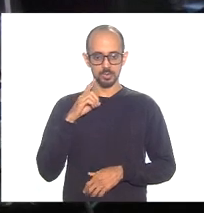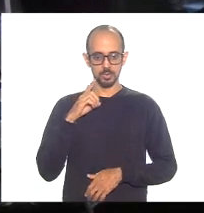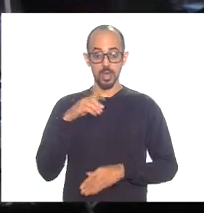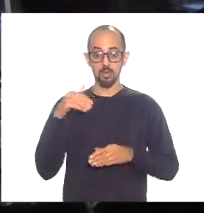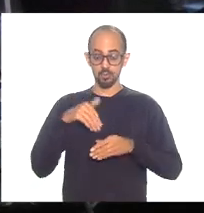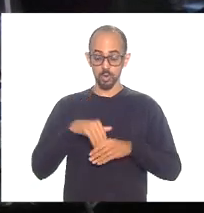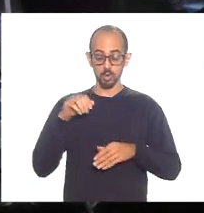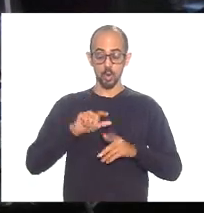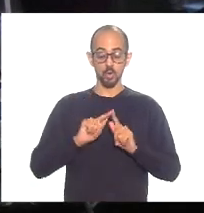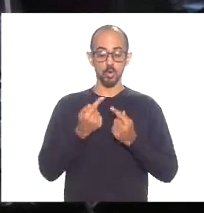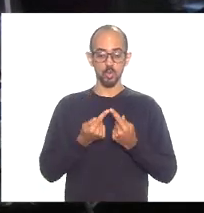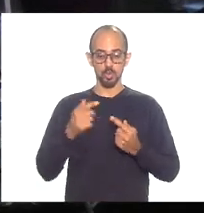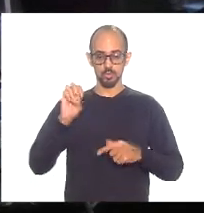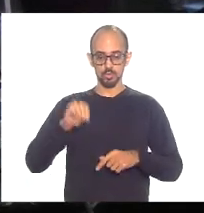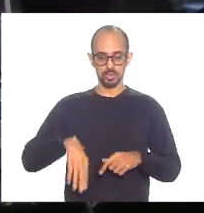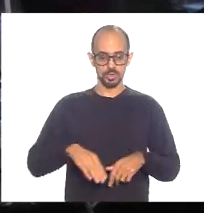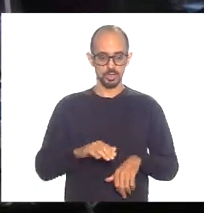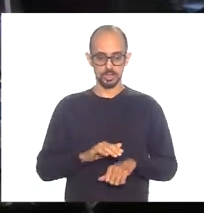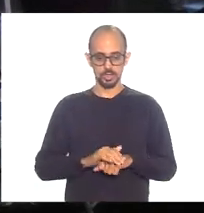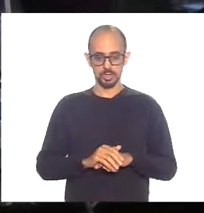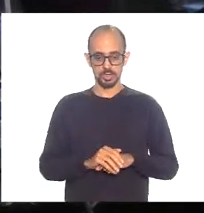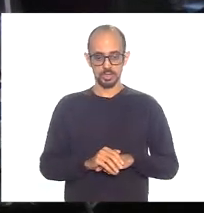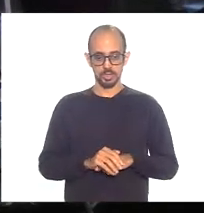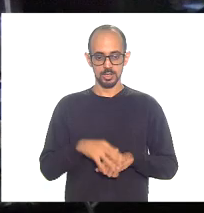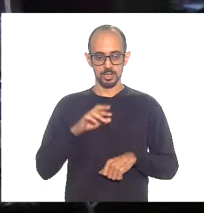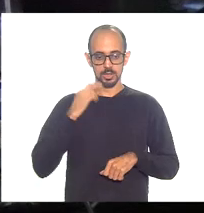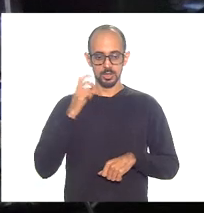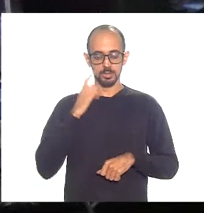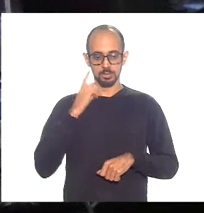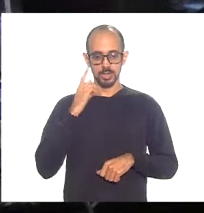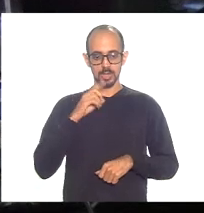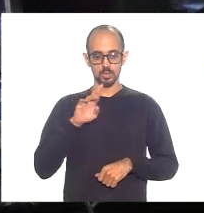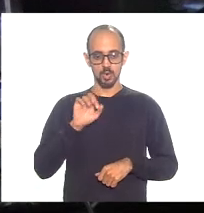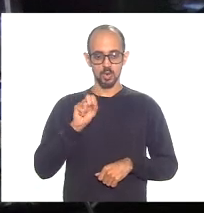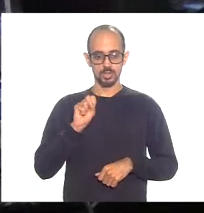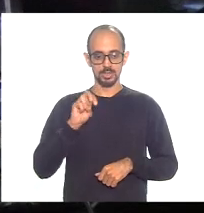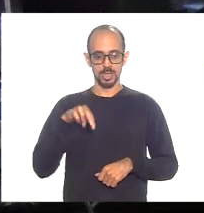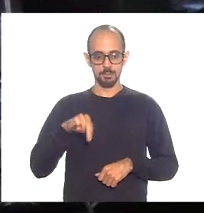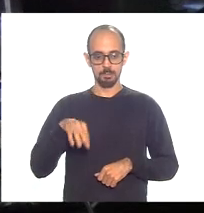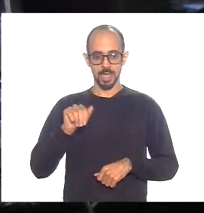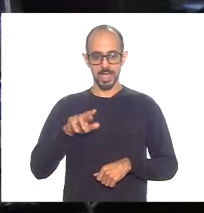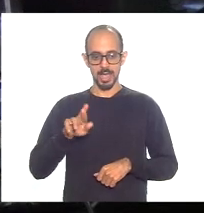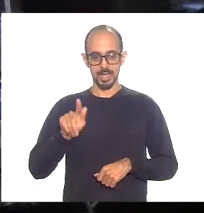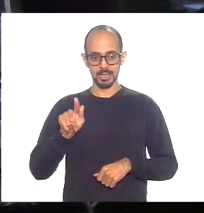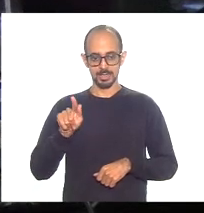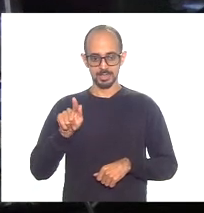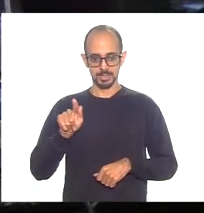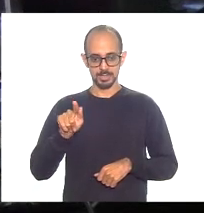votou favorável no grupo. Deputado Rosenberg Reis.